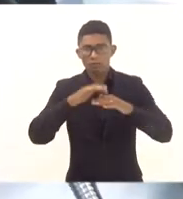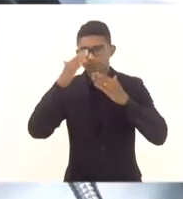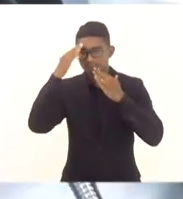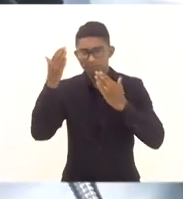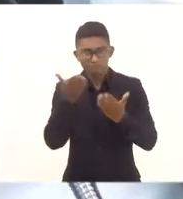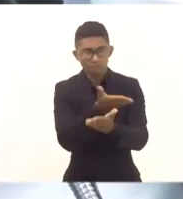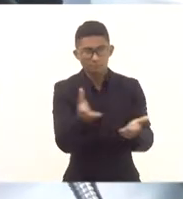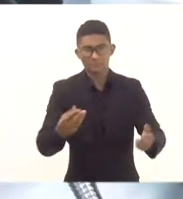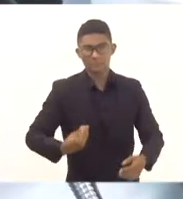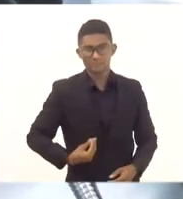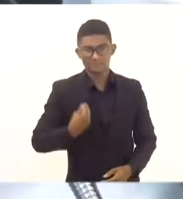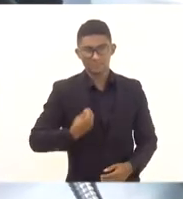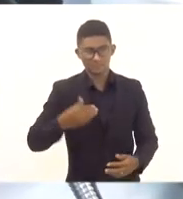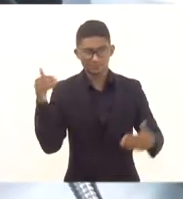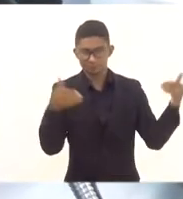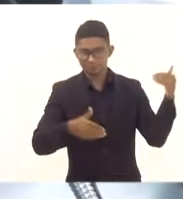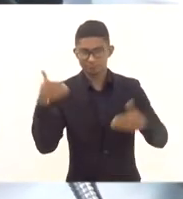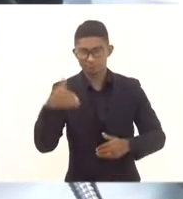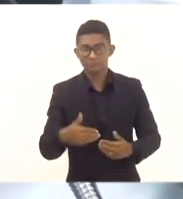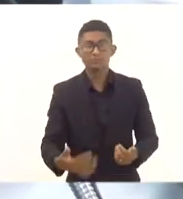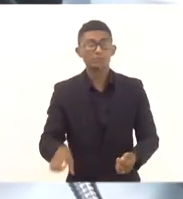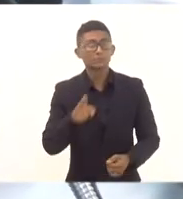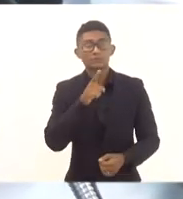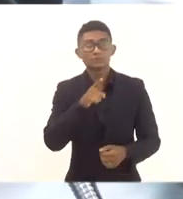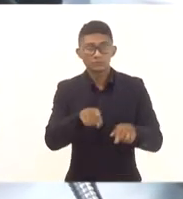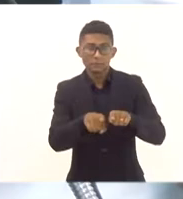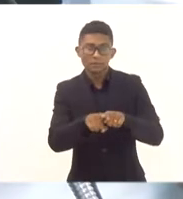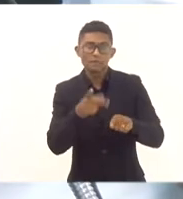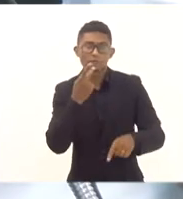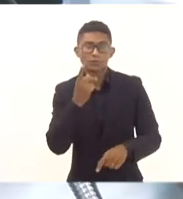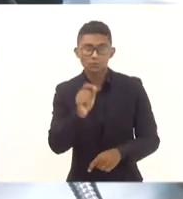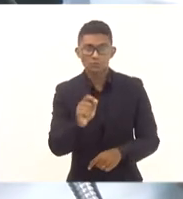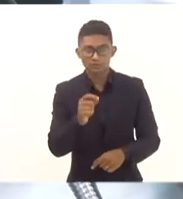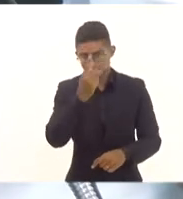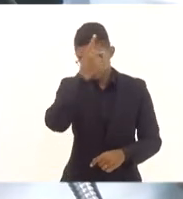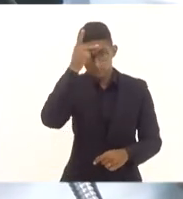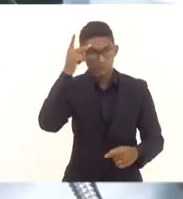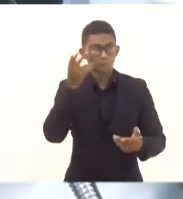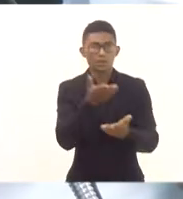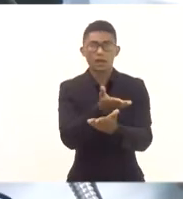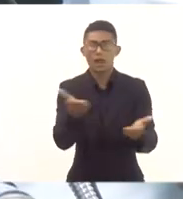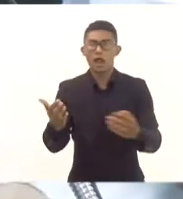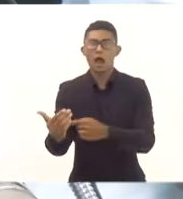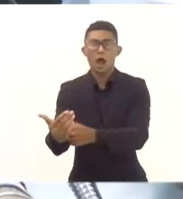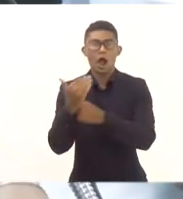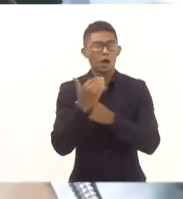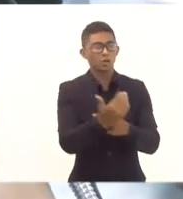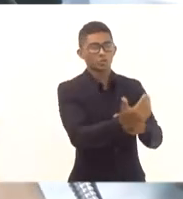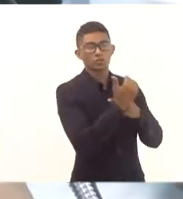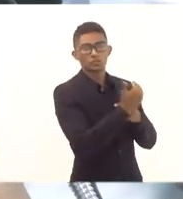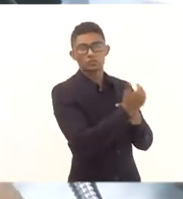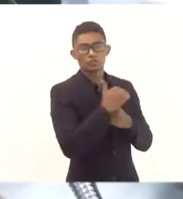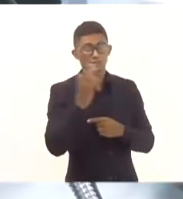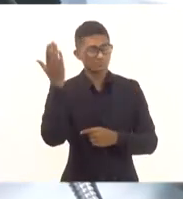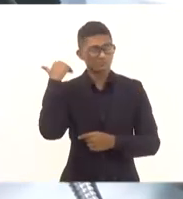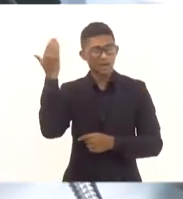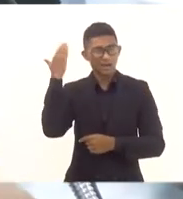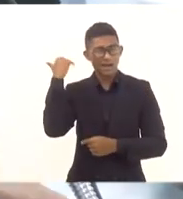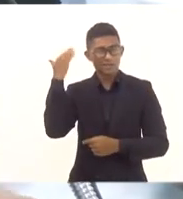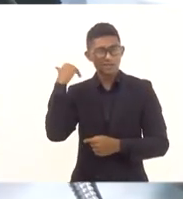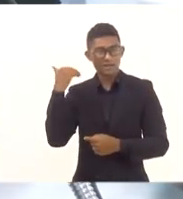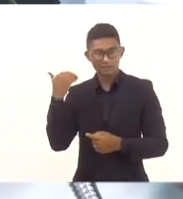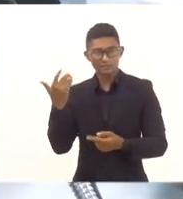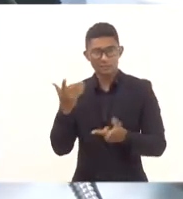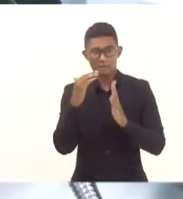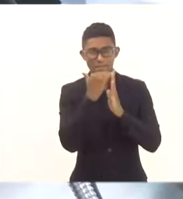fazer um registro aqui muito especial das pessoas que me ajudaram lá no início a implementar